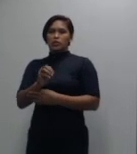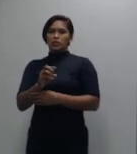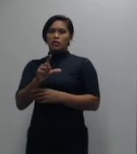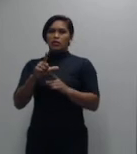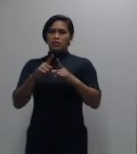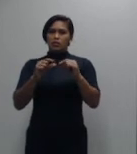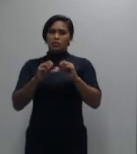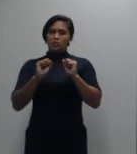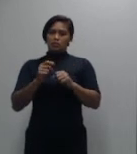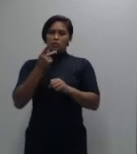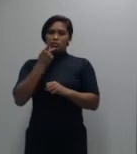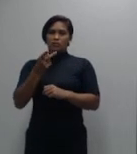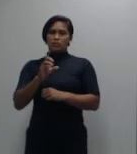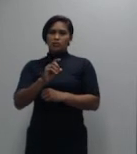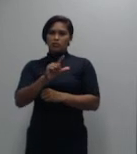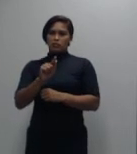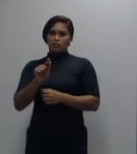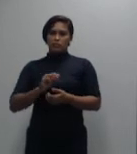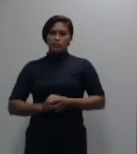falar você vê se